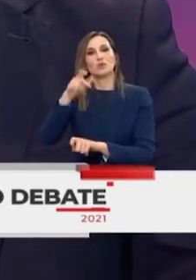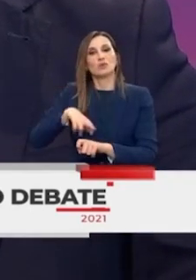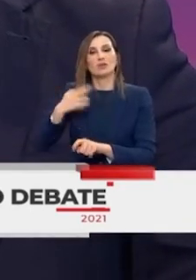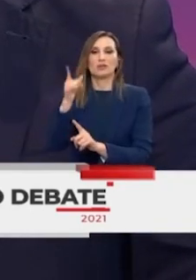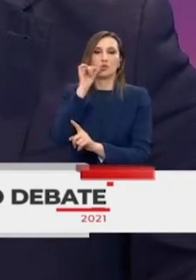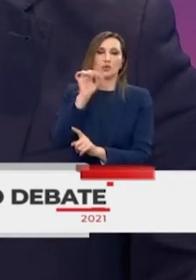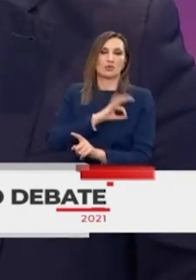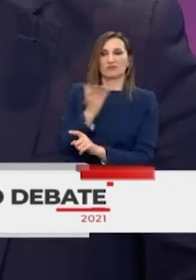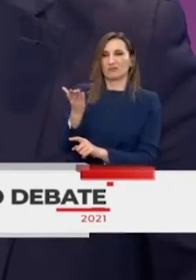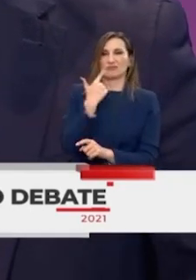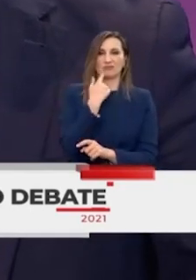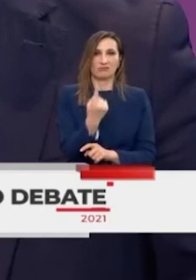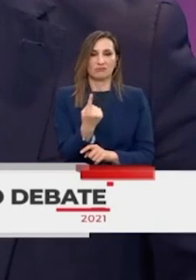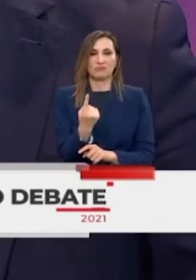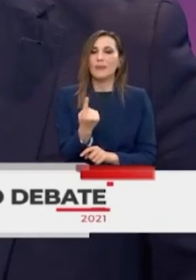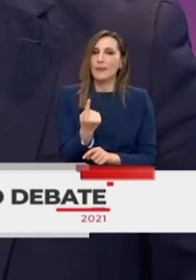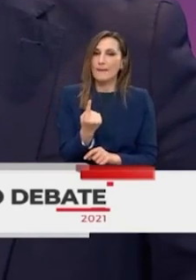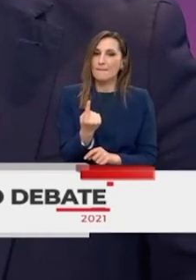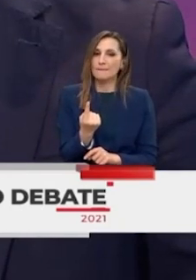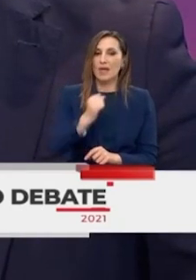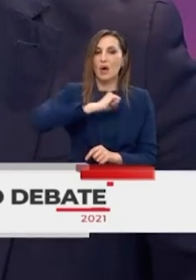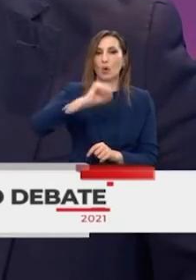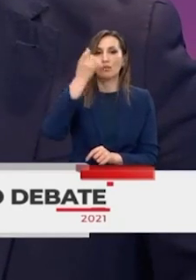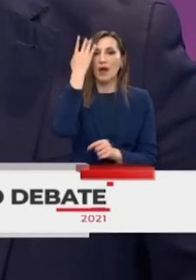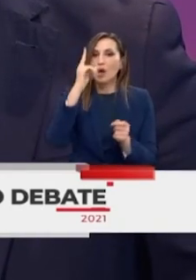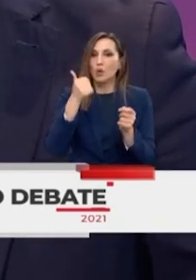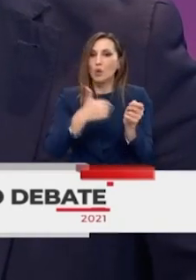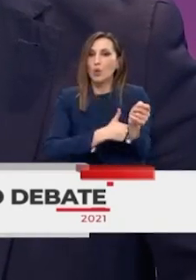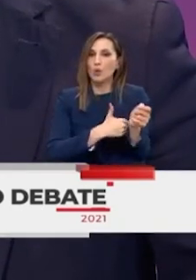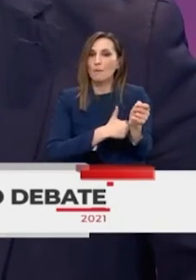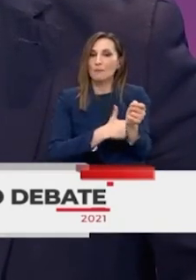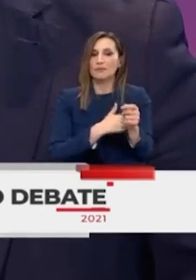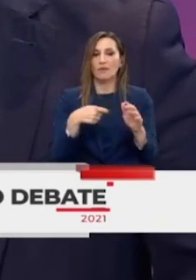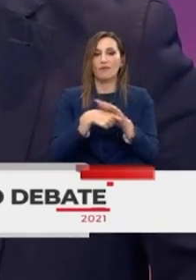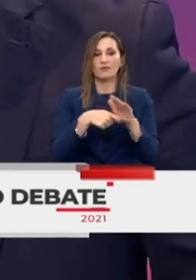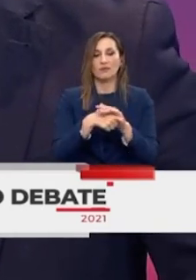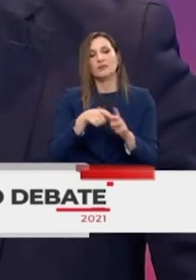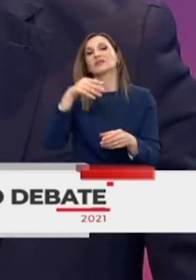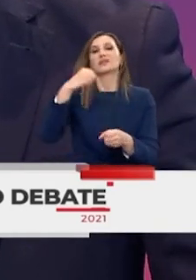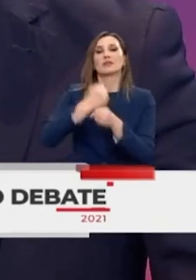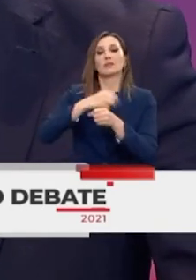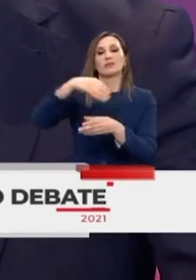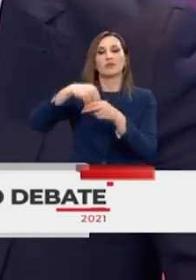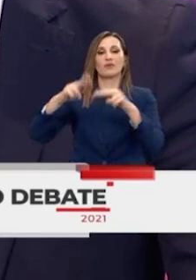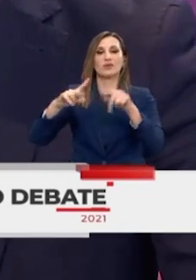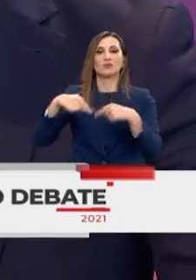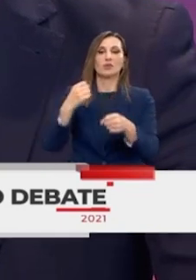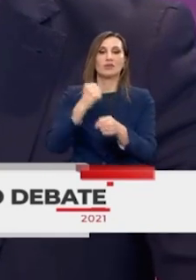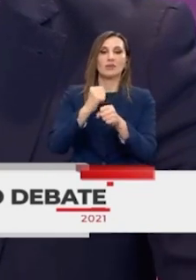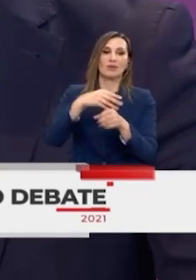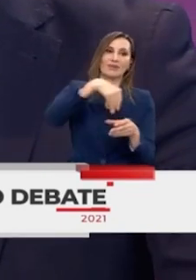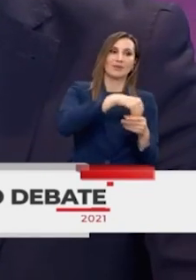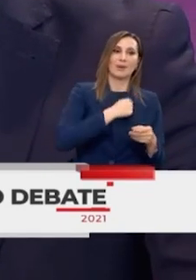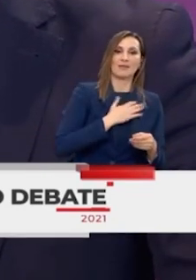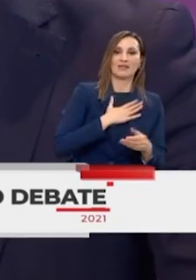vem aqui dizer que depende, que está contra a corrupção, de facto, foi funcionário da Autoridade Tributária e depois foi trabalhar para empresas